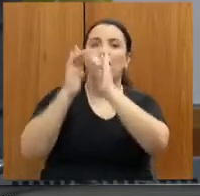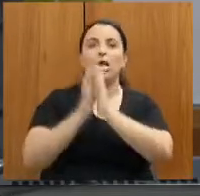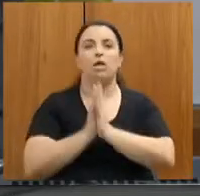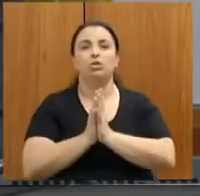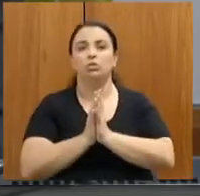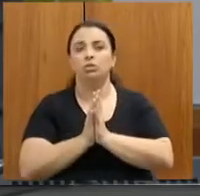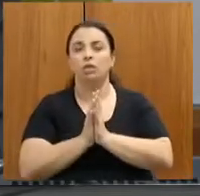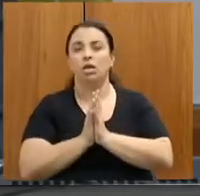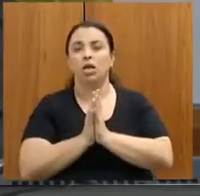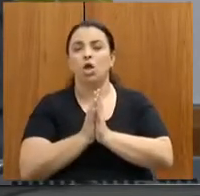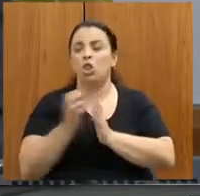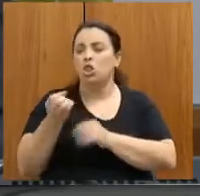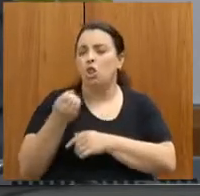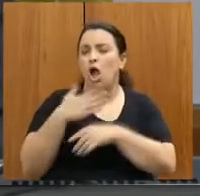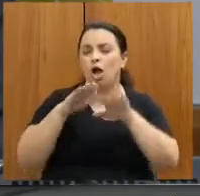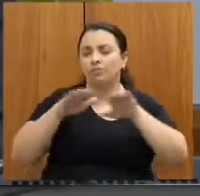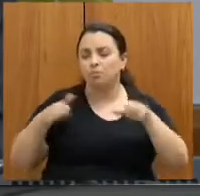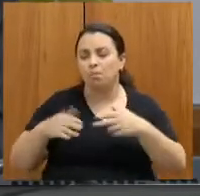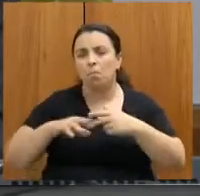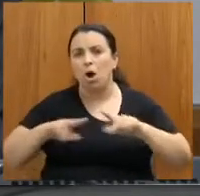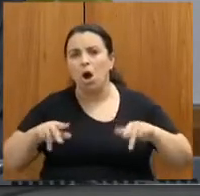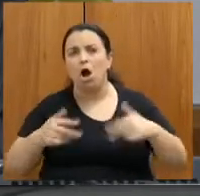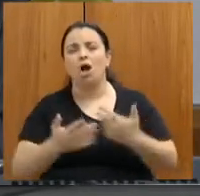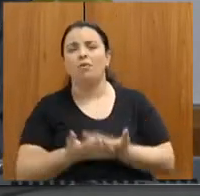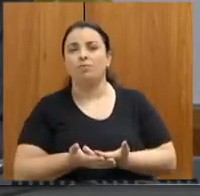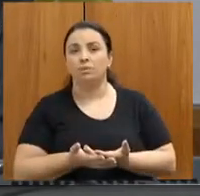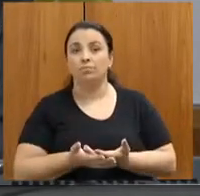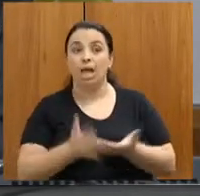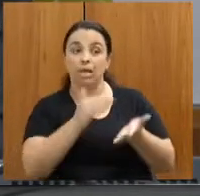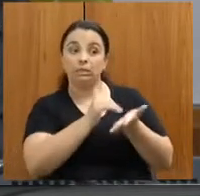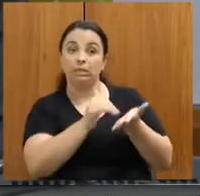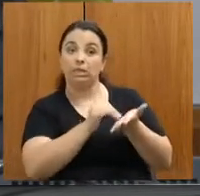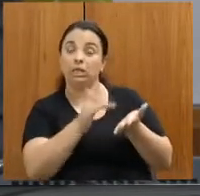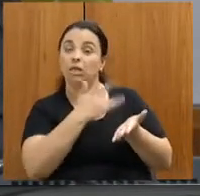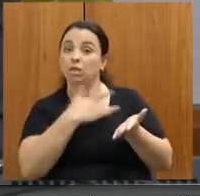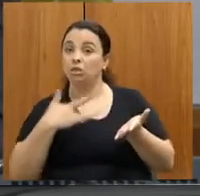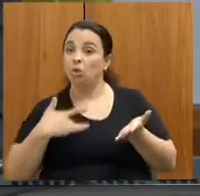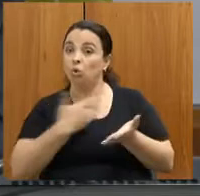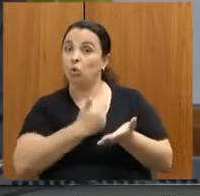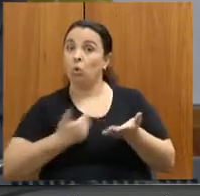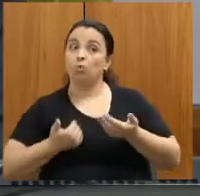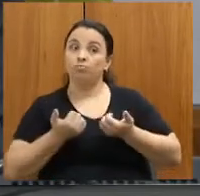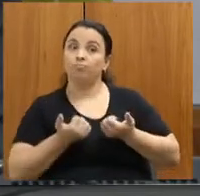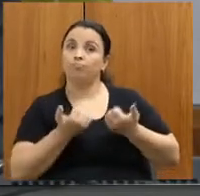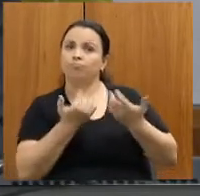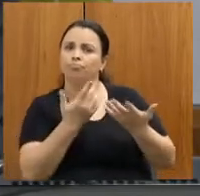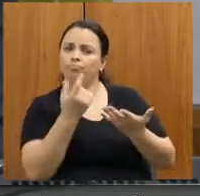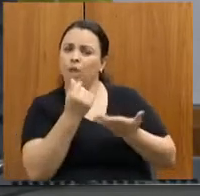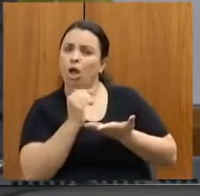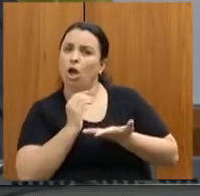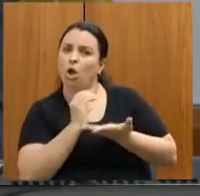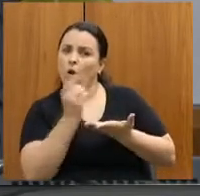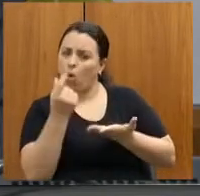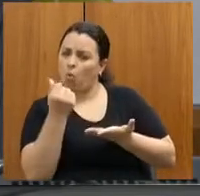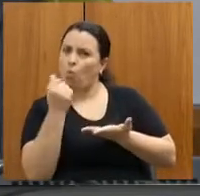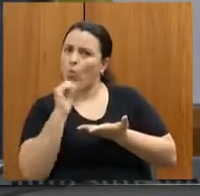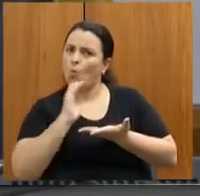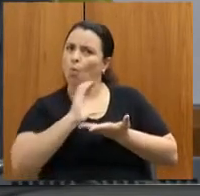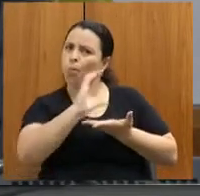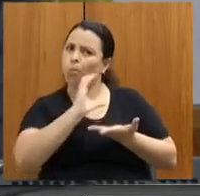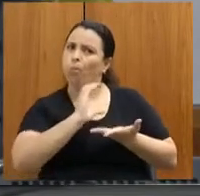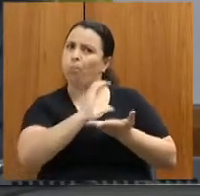mobiliário na Secretaria da Saúde o que o governo pode se disponibilizar com recursos altíssimos